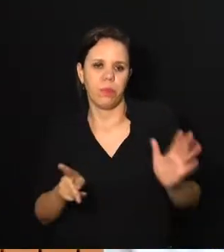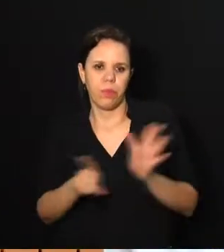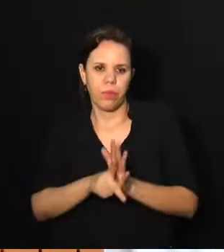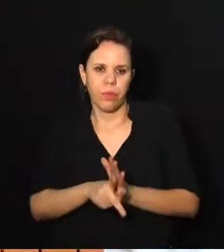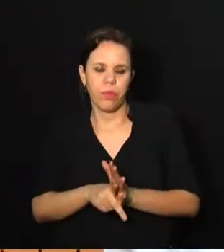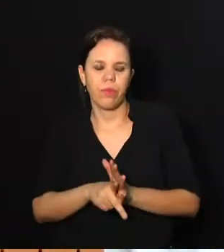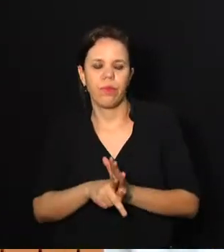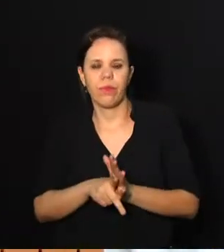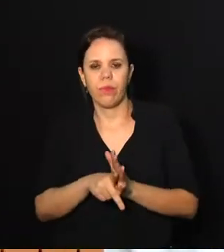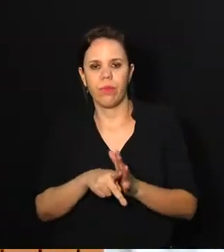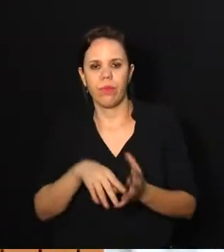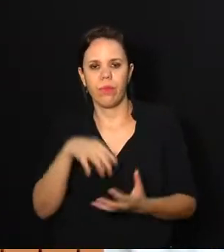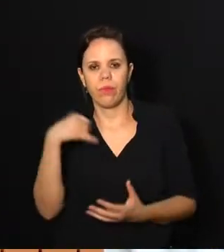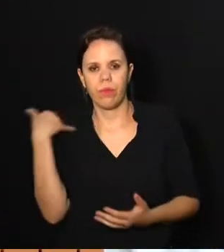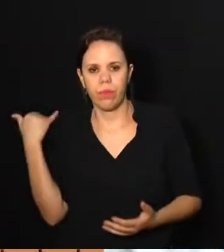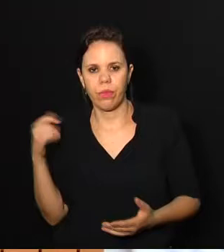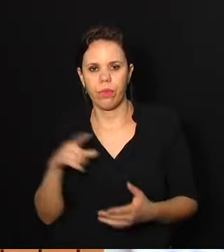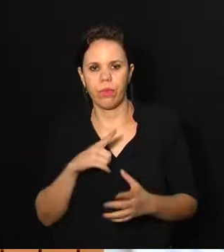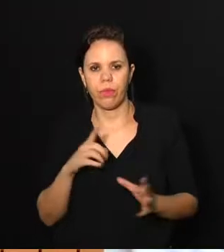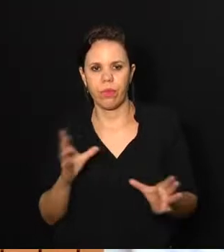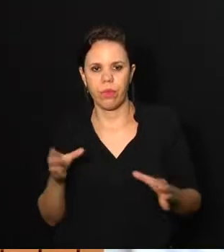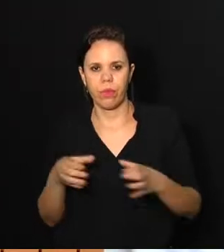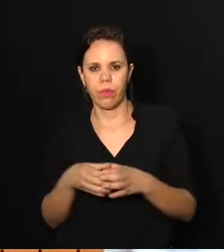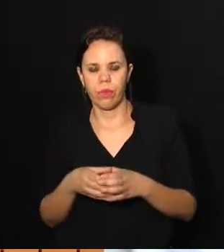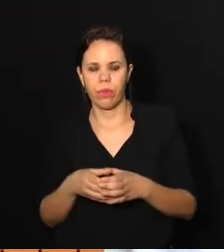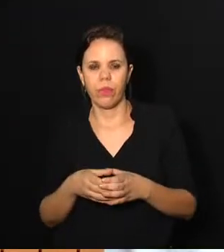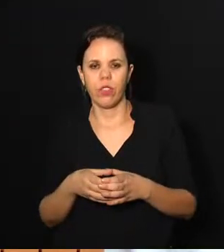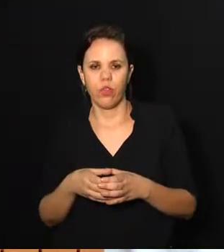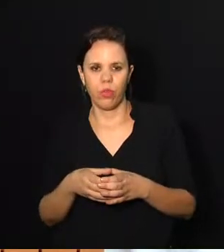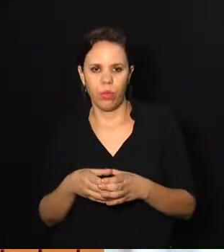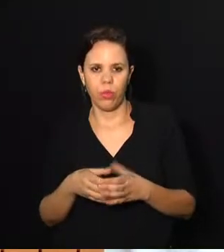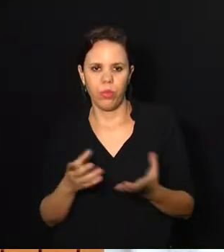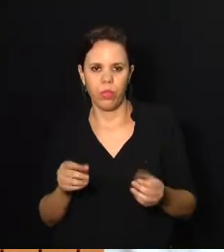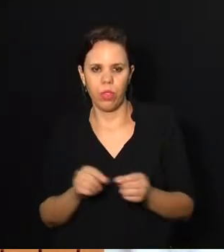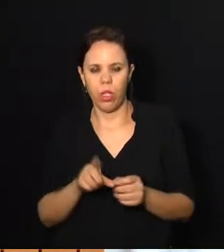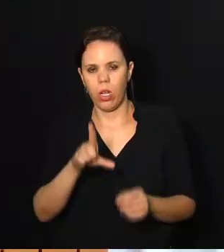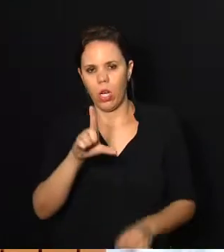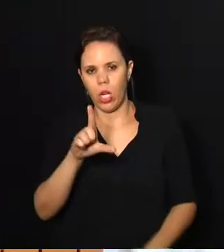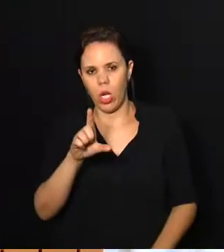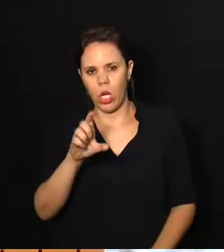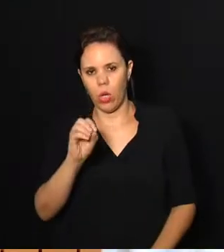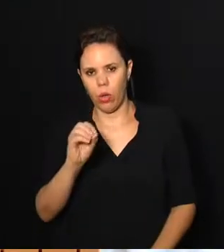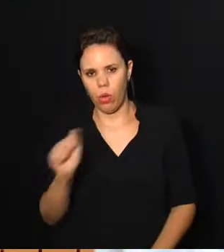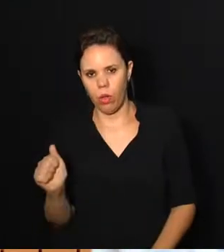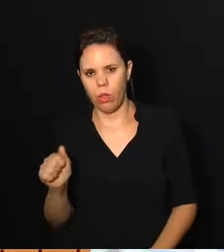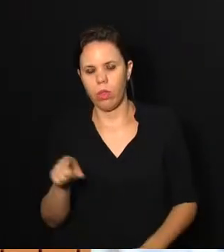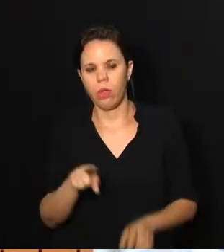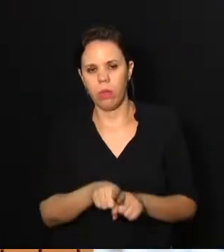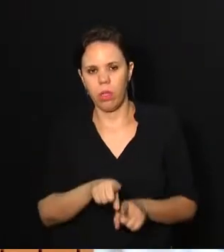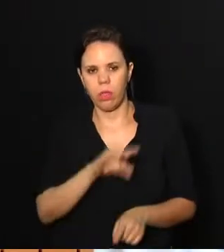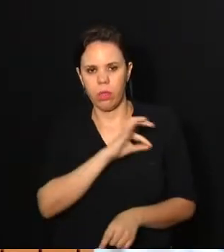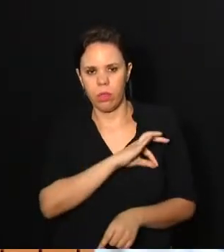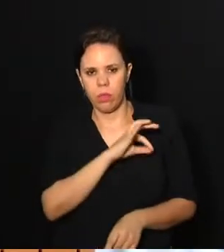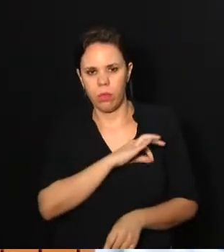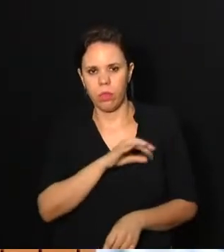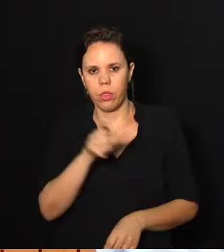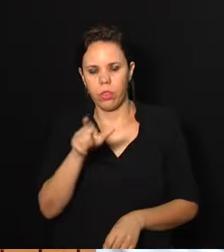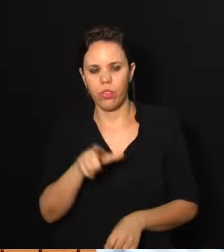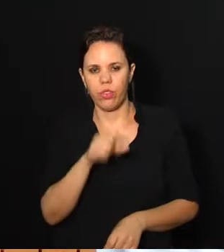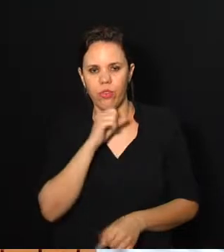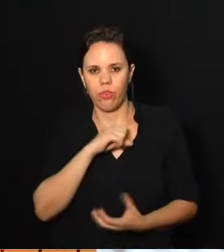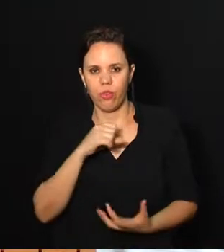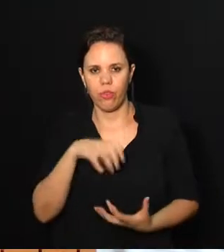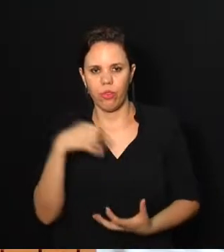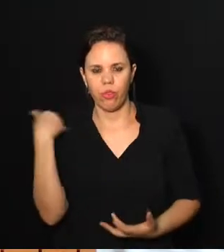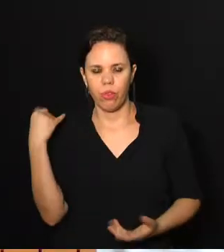idoso, nós temos uma rede de proteção, nós temos o LOAS, que dá uma remuneração ao idoso. Então, existe